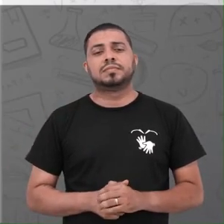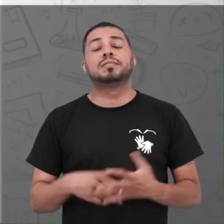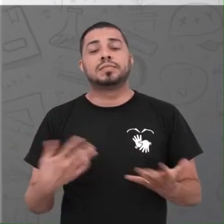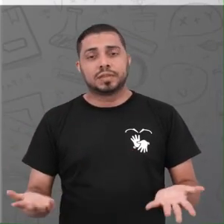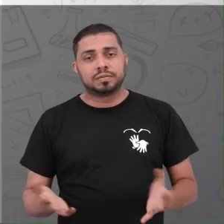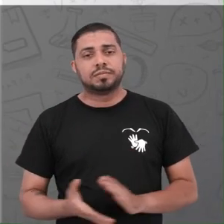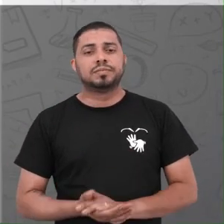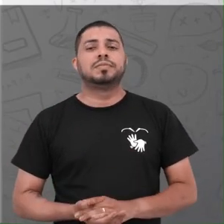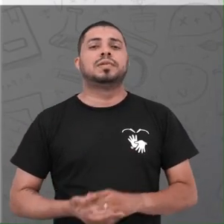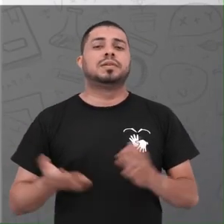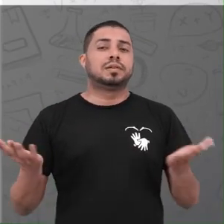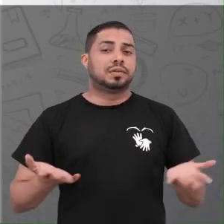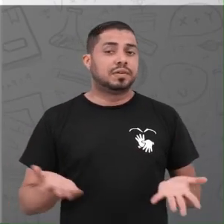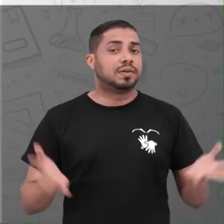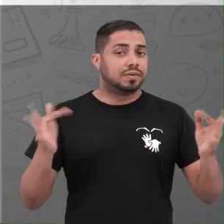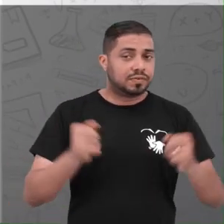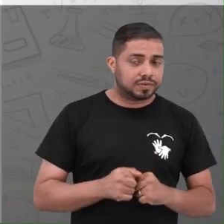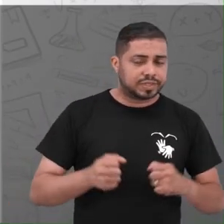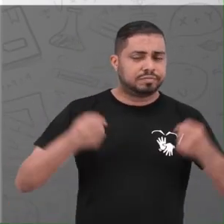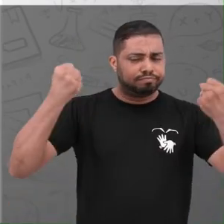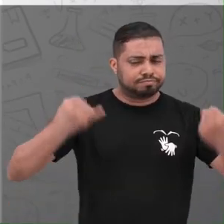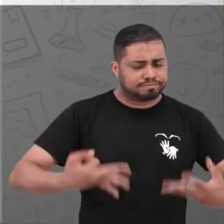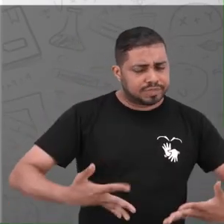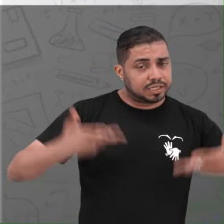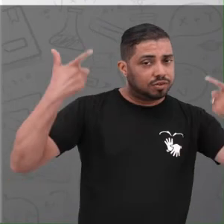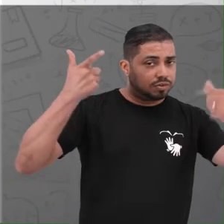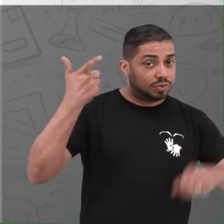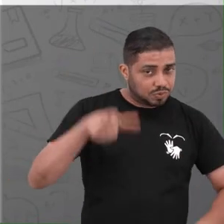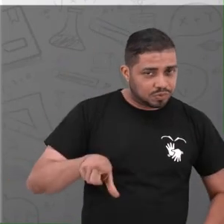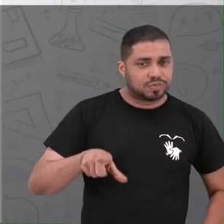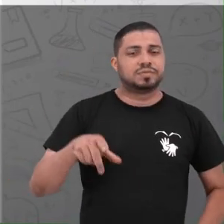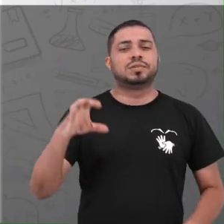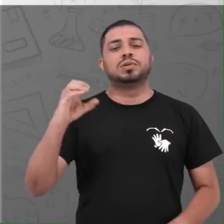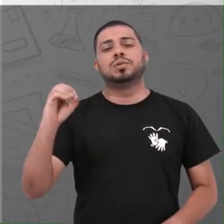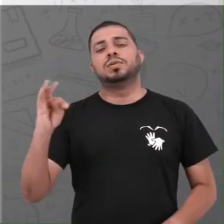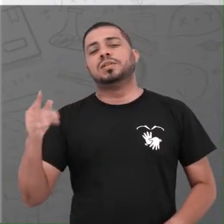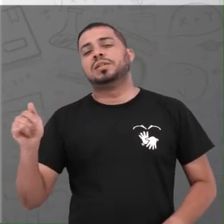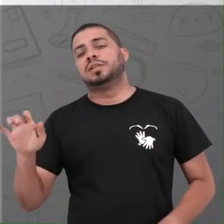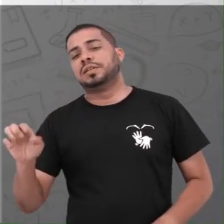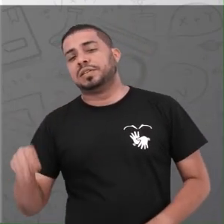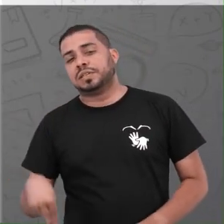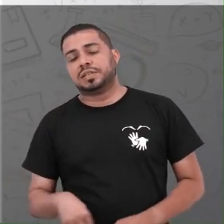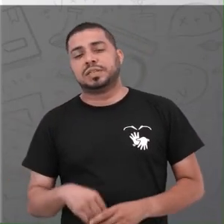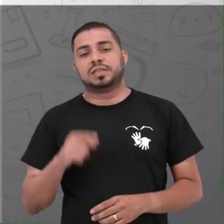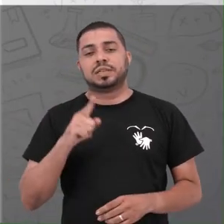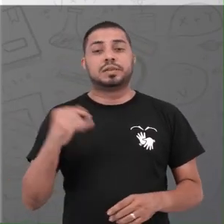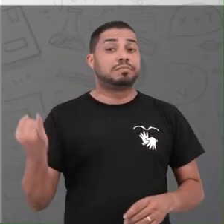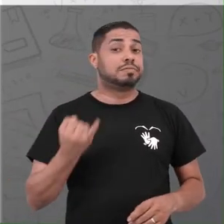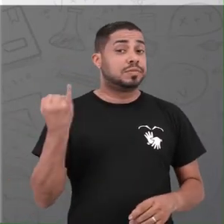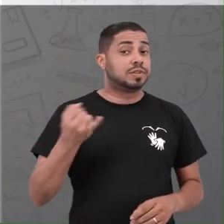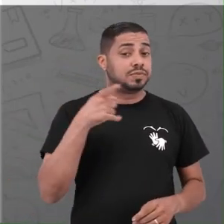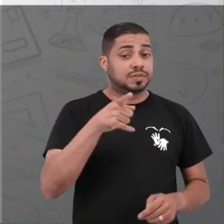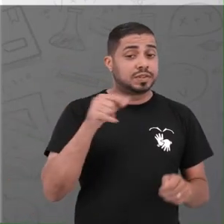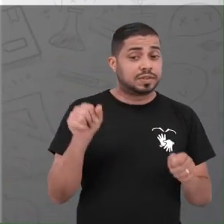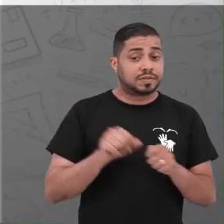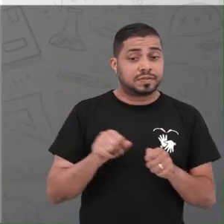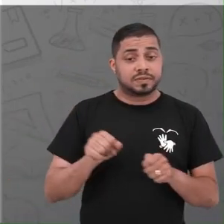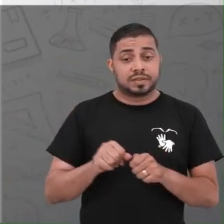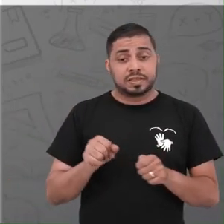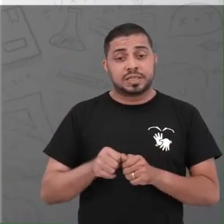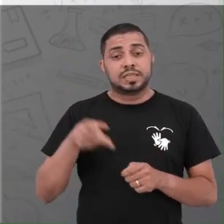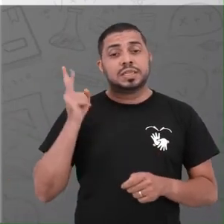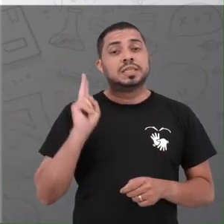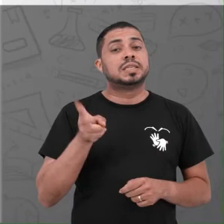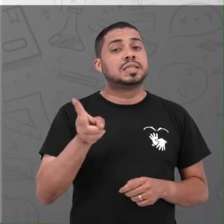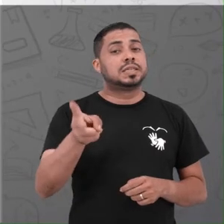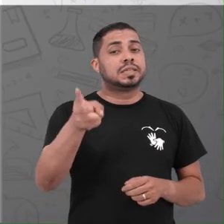Por fim, a gente vai falar aí das cotas no desenho arquitetônico dos cortes, né, que a ressalva aqui é que vocês façam